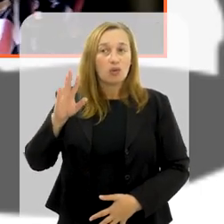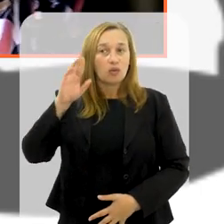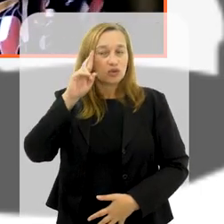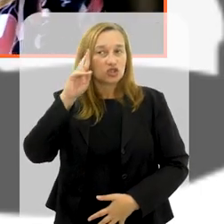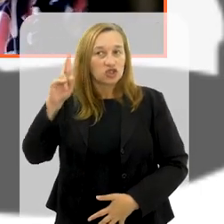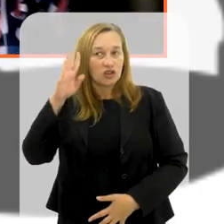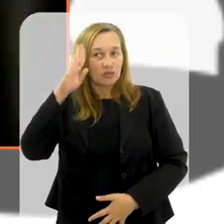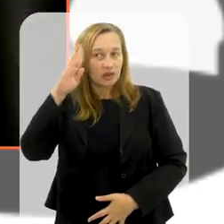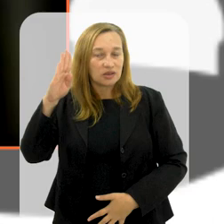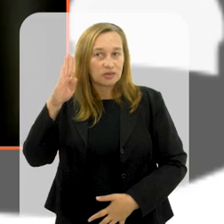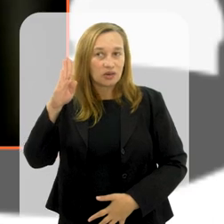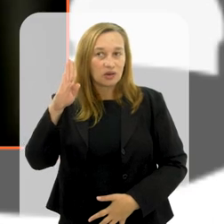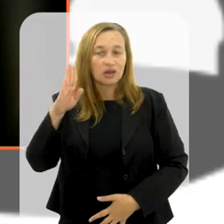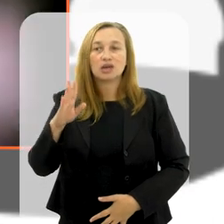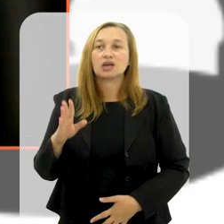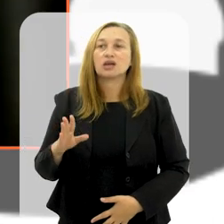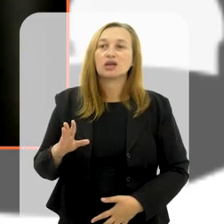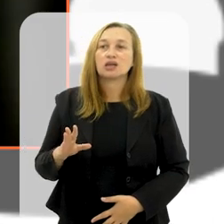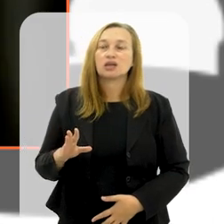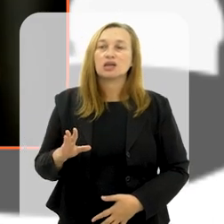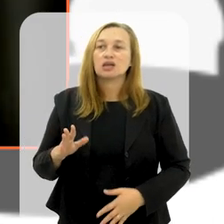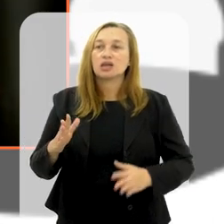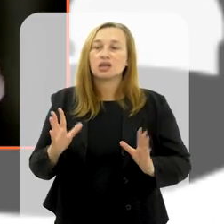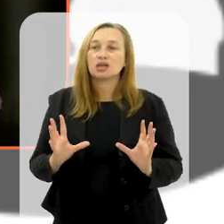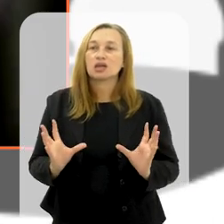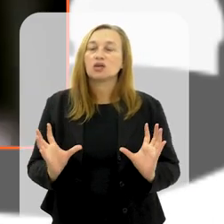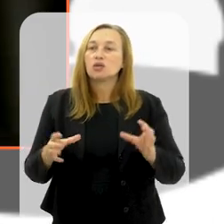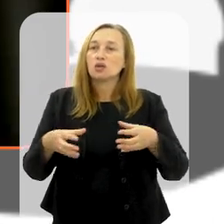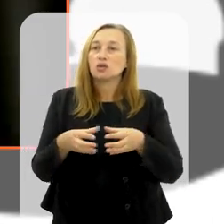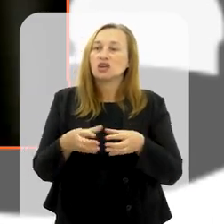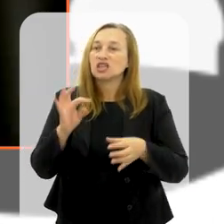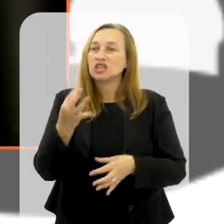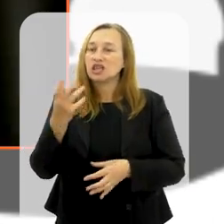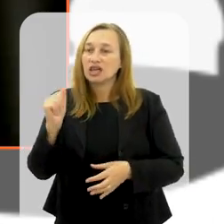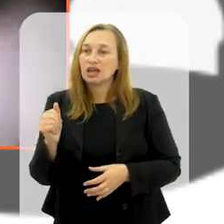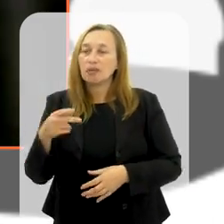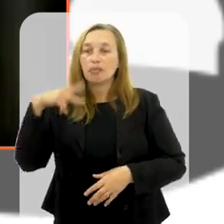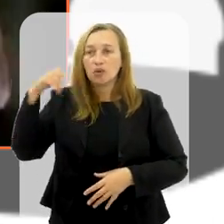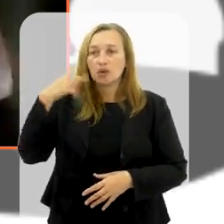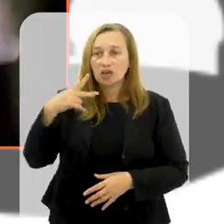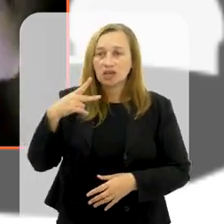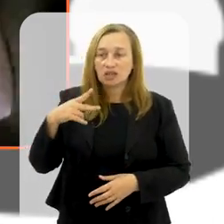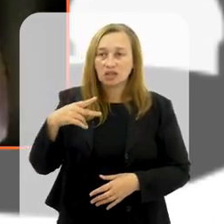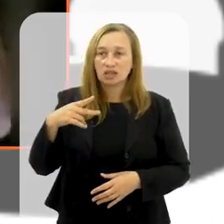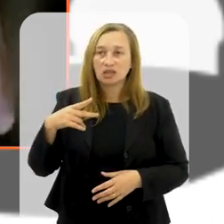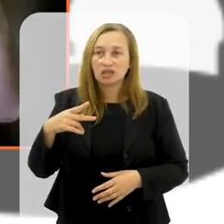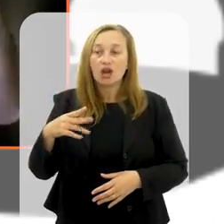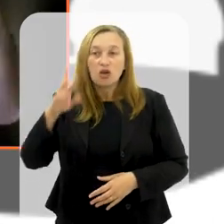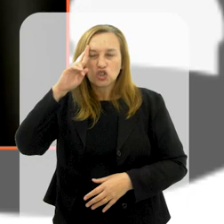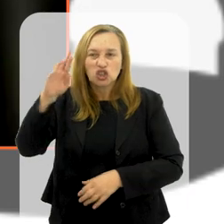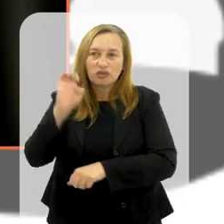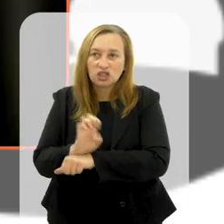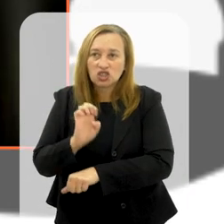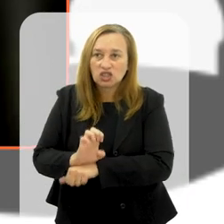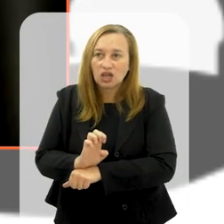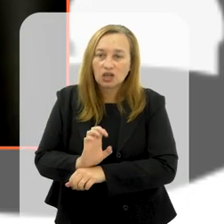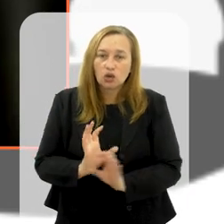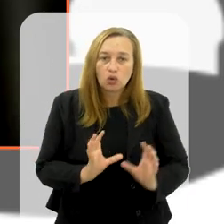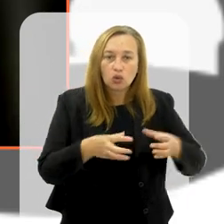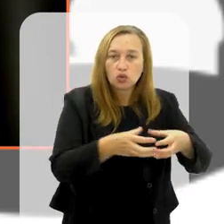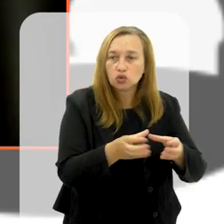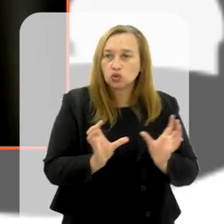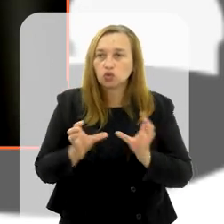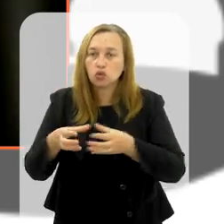termo, ele está encarregado para a trilha política dos chefes de Estado do G20, que é a instância máxima. Sim. Os grupos